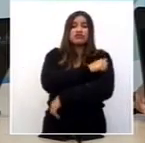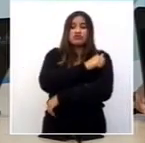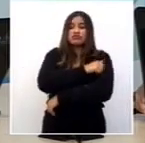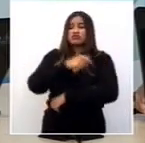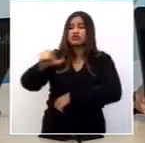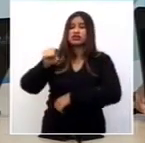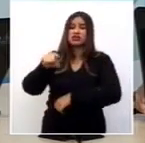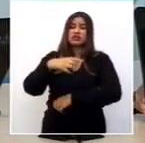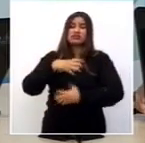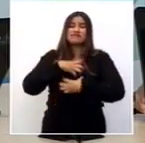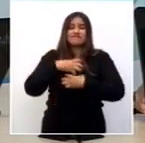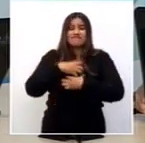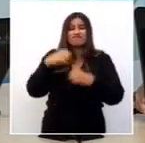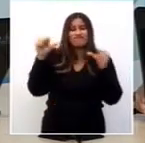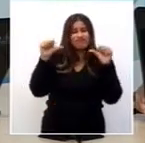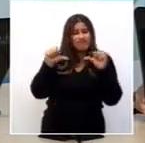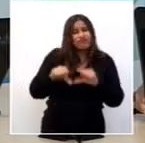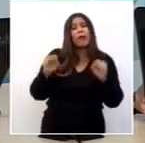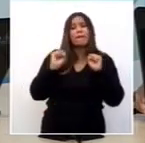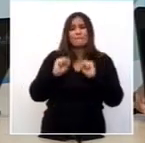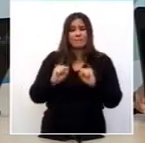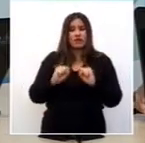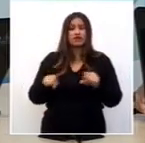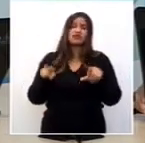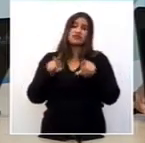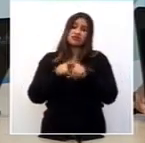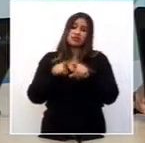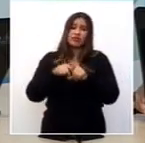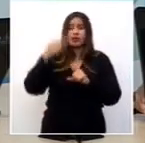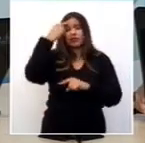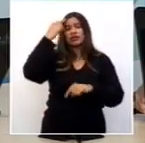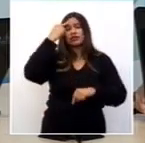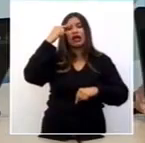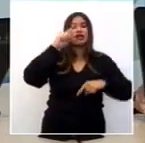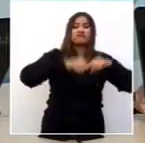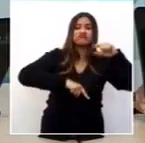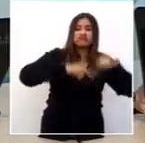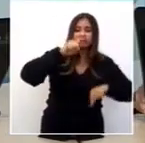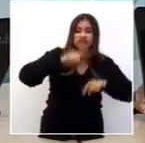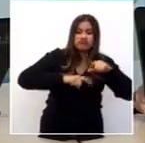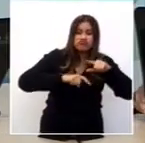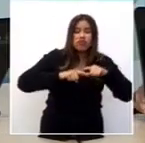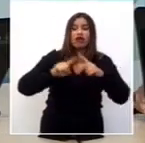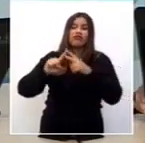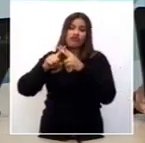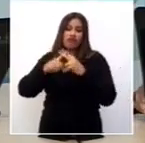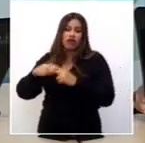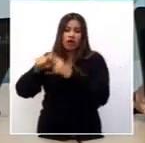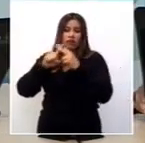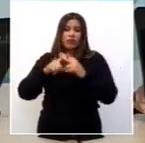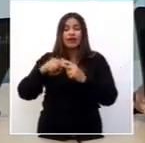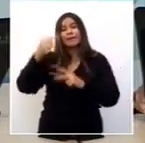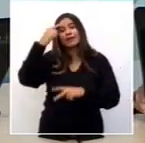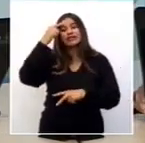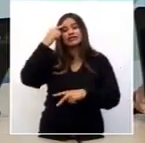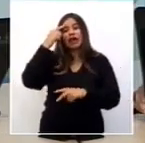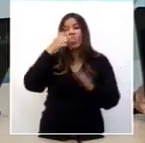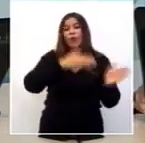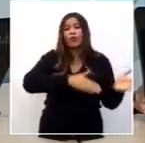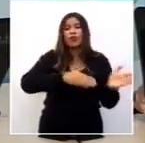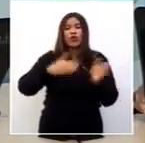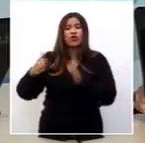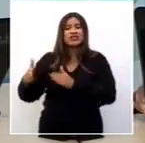que nós selecionamos para essa avaliação, é pensar no significado que essa avaliação tem durante o processo e como